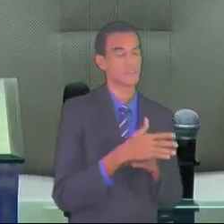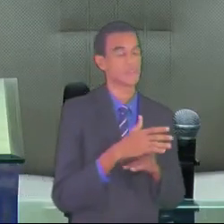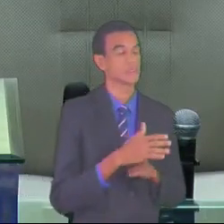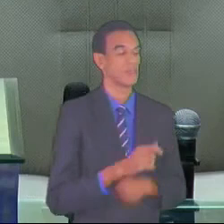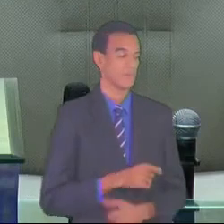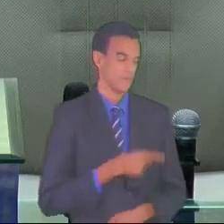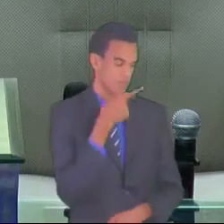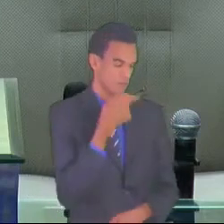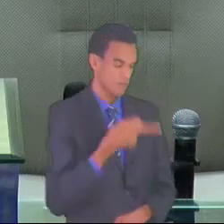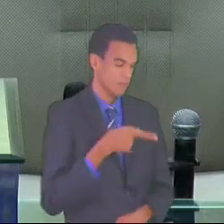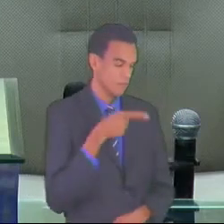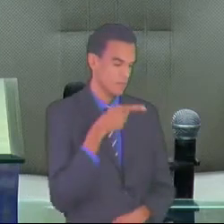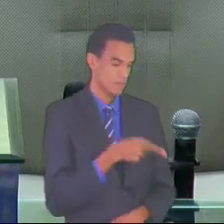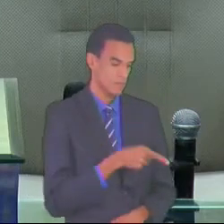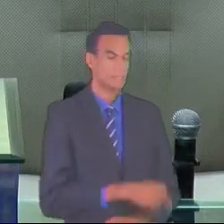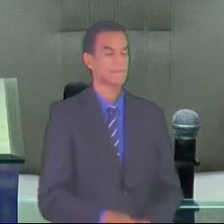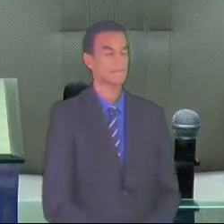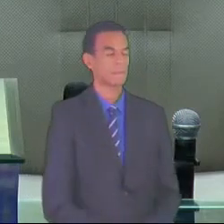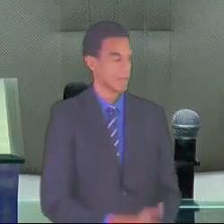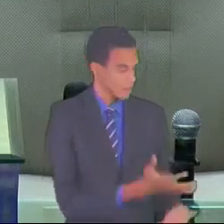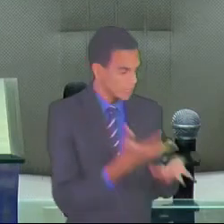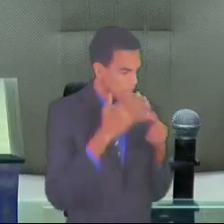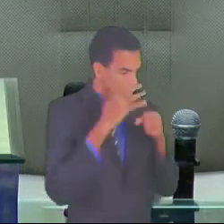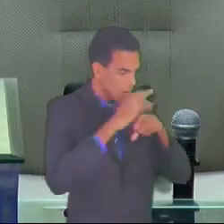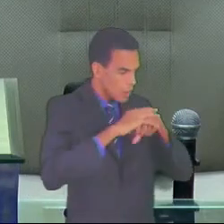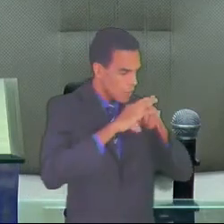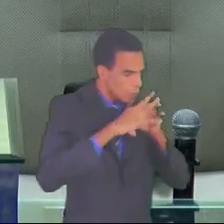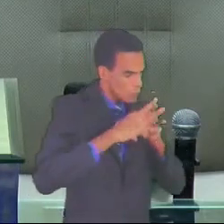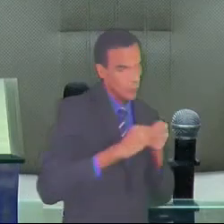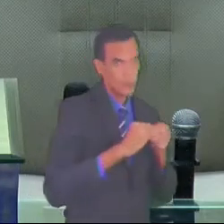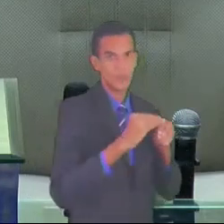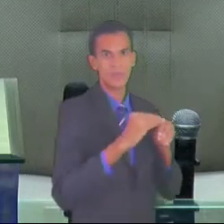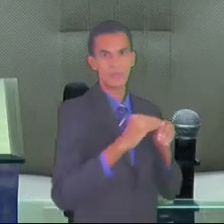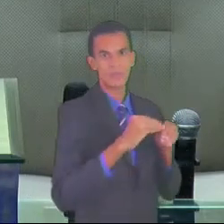disse-lhe: queres ficar são?